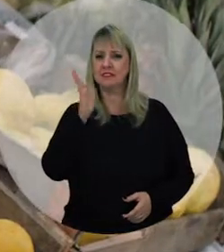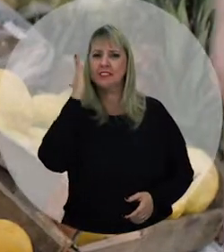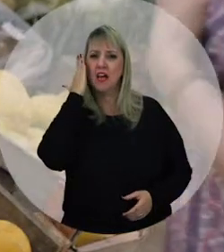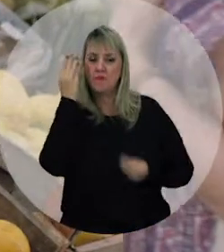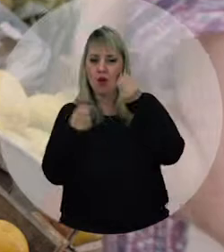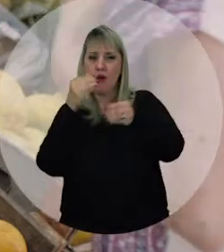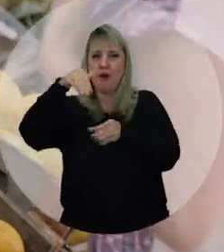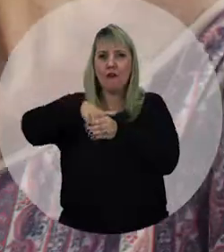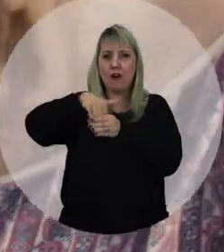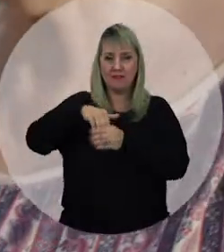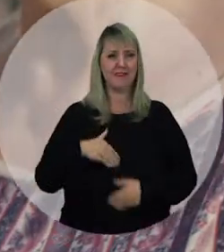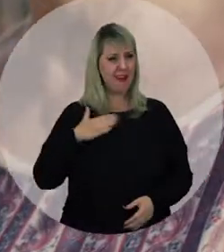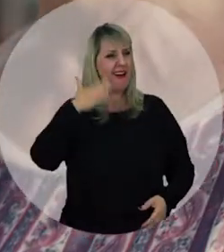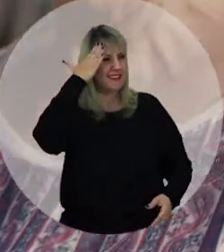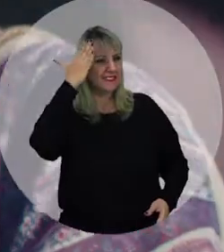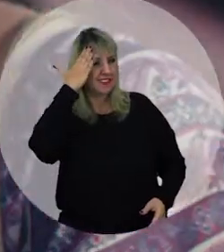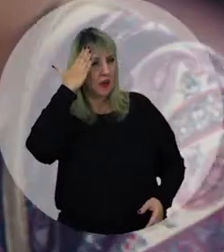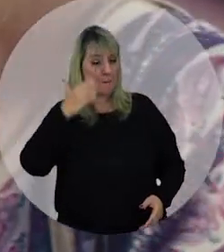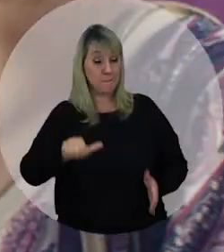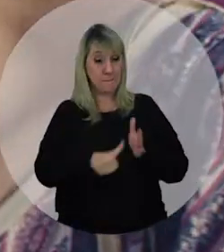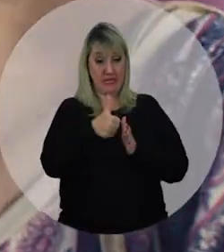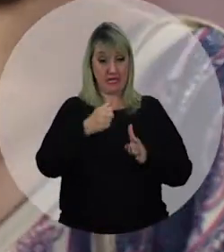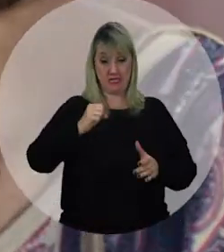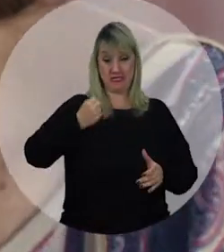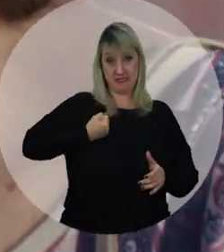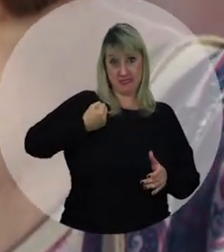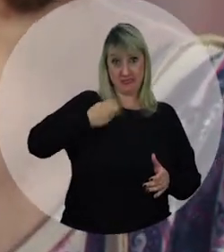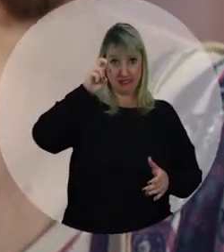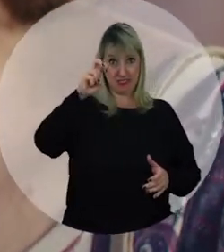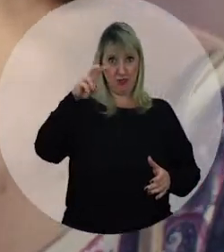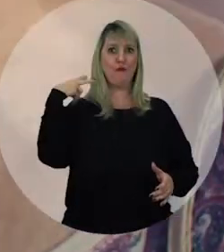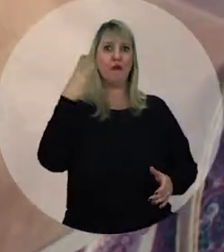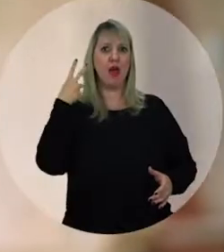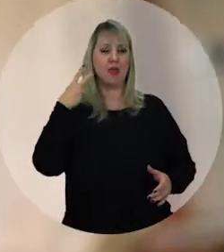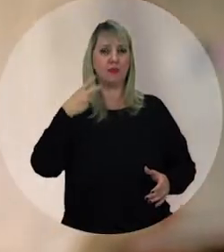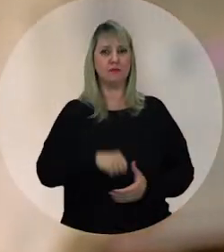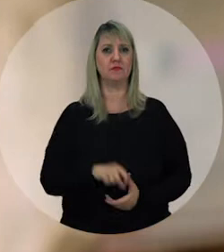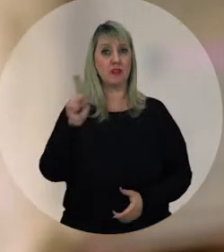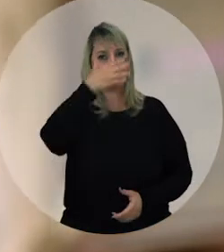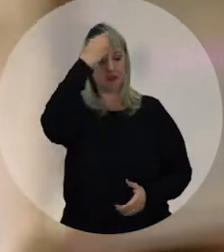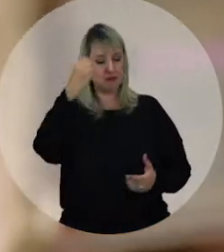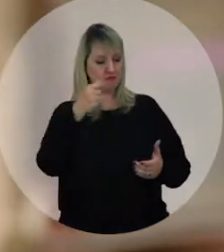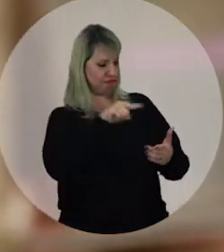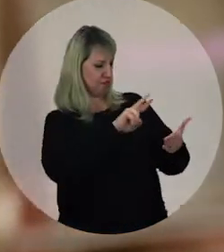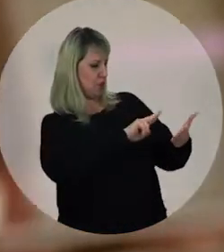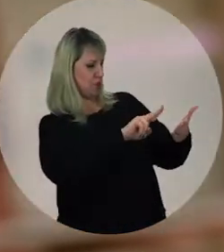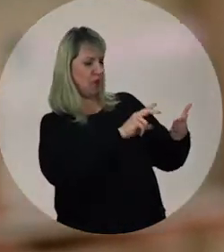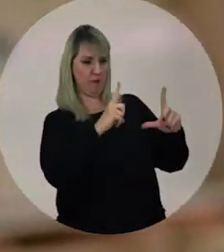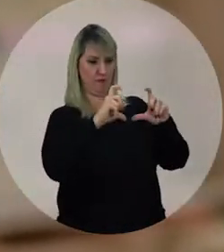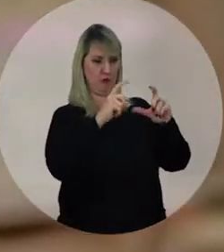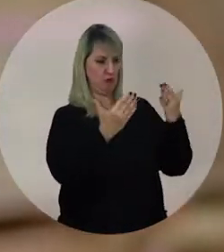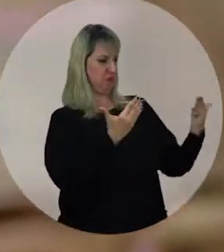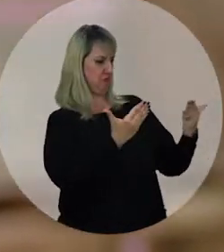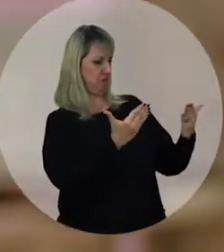E aí, freguesa, já sabe como votar? Claro, meu. Primeiro, 5 números para vereador. Mas não pode esquecer de conferir o nome e a